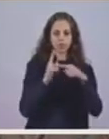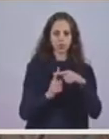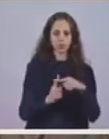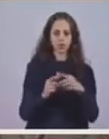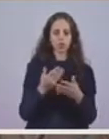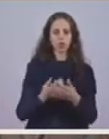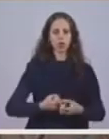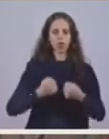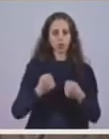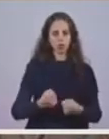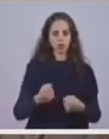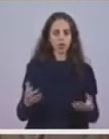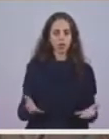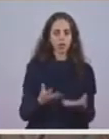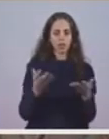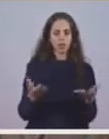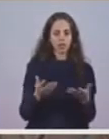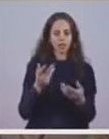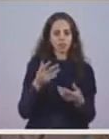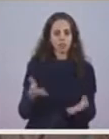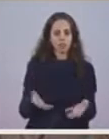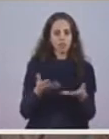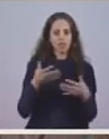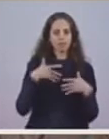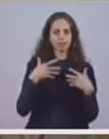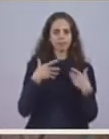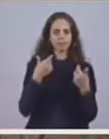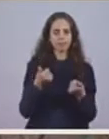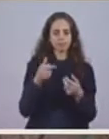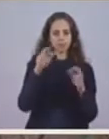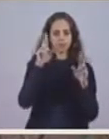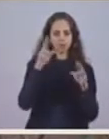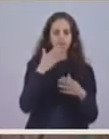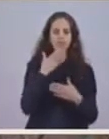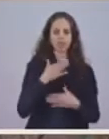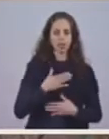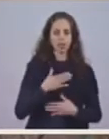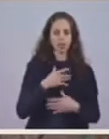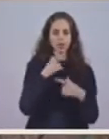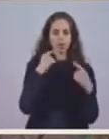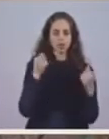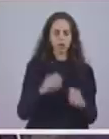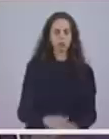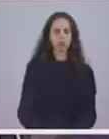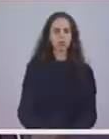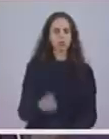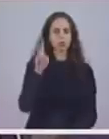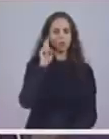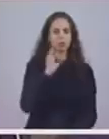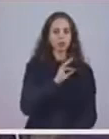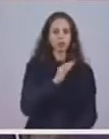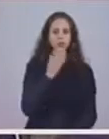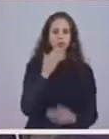fortaleça, os alivie, os reanime e lhes dê a esperança, Oremos. Ouvi, Senhor,